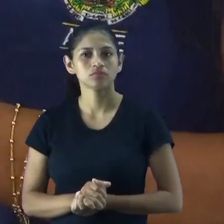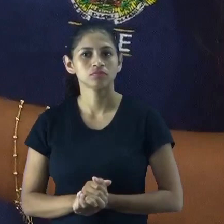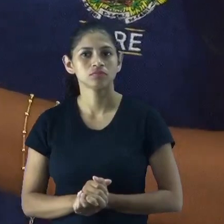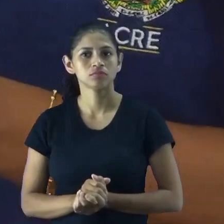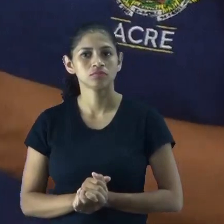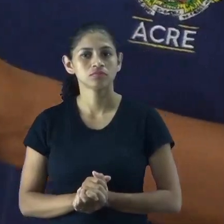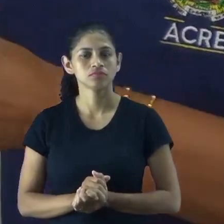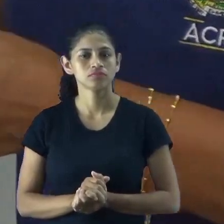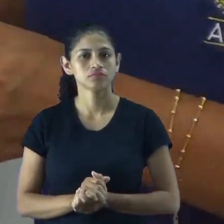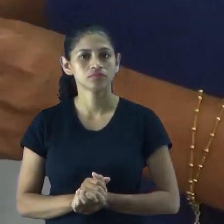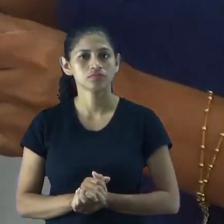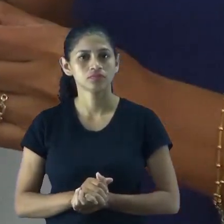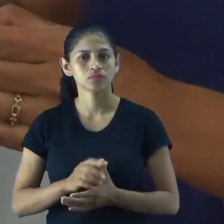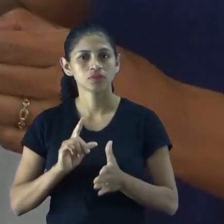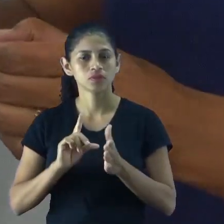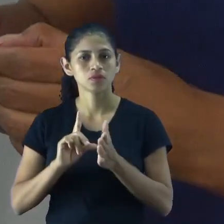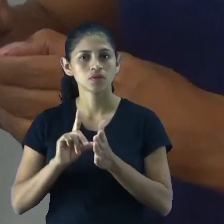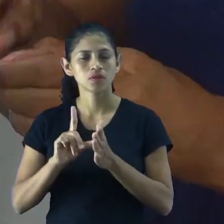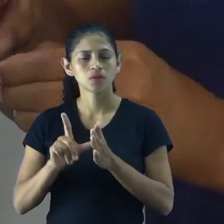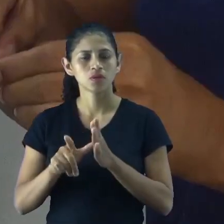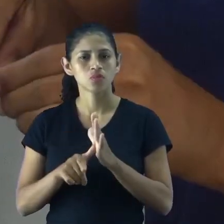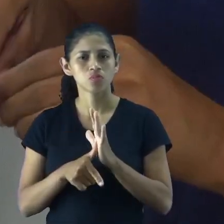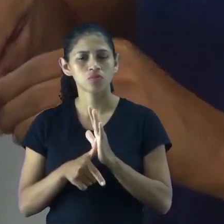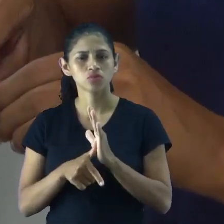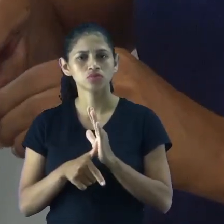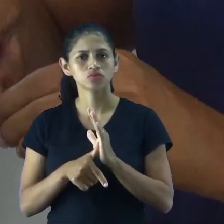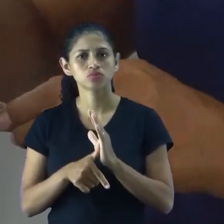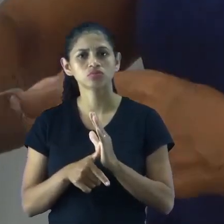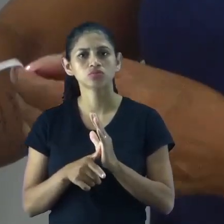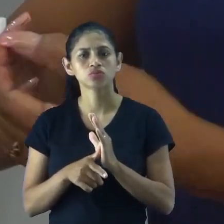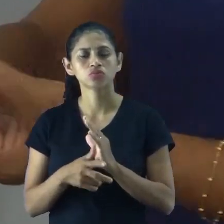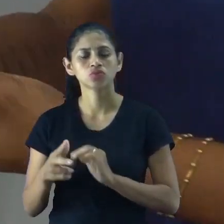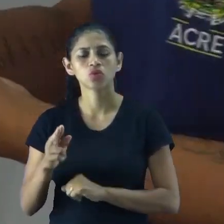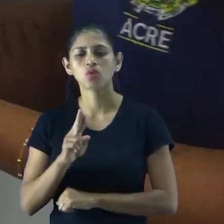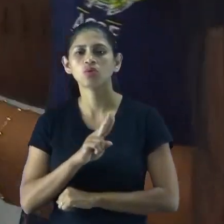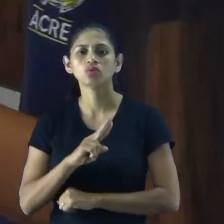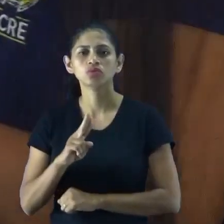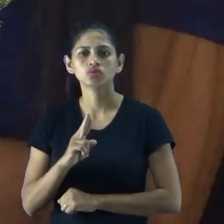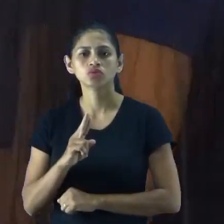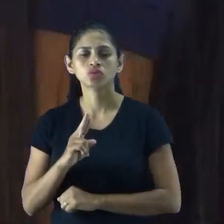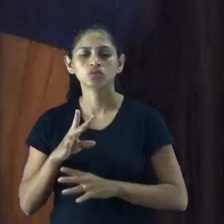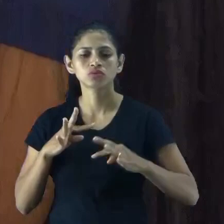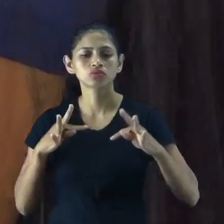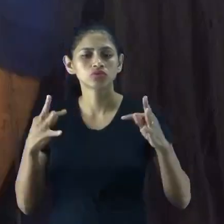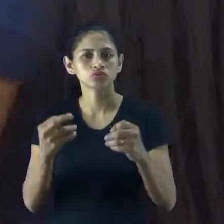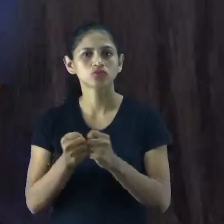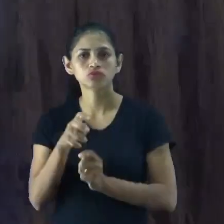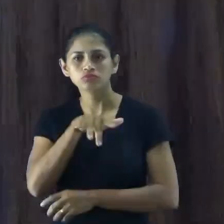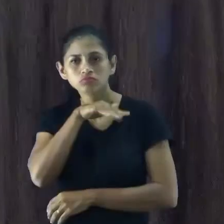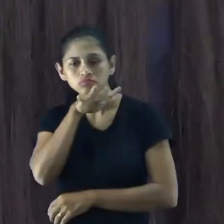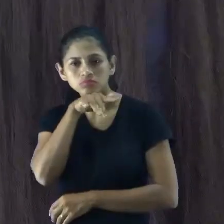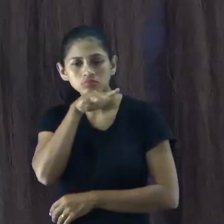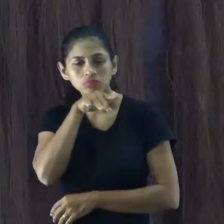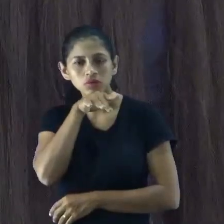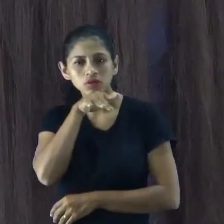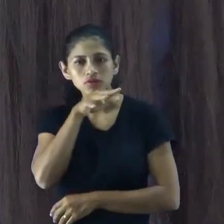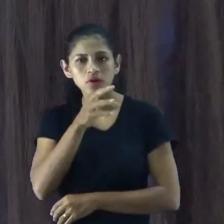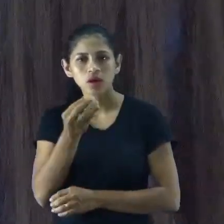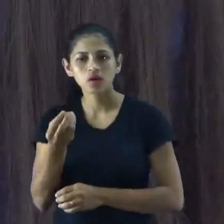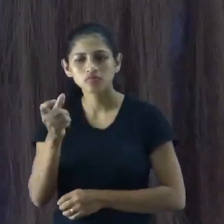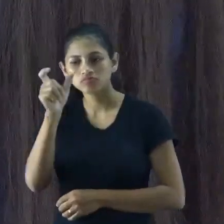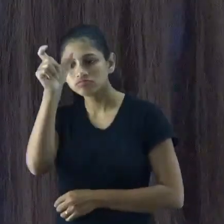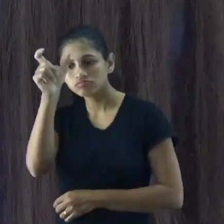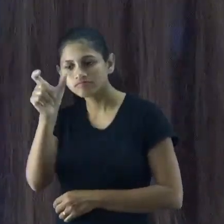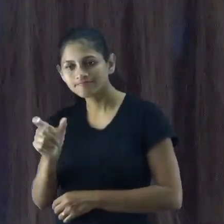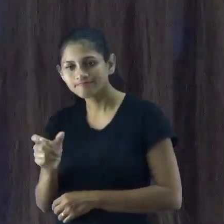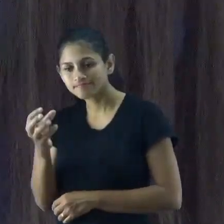E aí depois que a gente colocar o nome de todos os animais a gente vai vem para o quantitativo Né a gente vai preencher com a